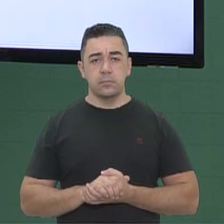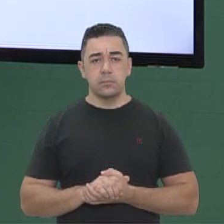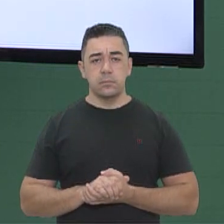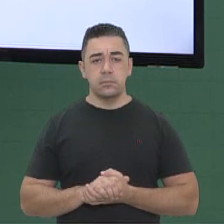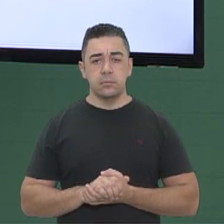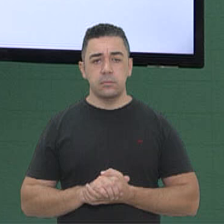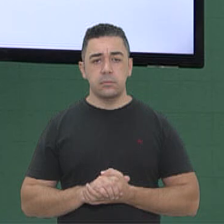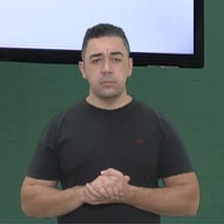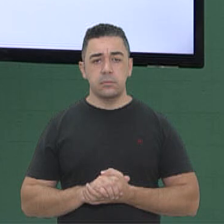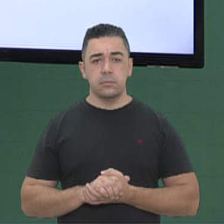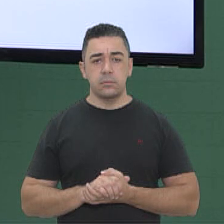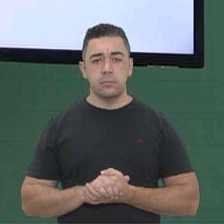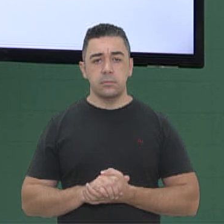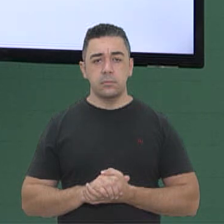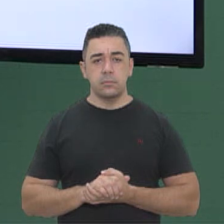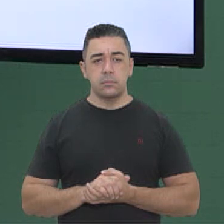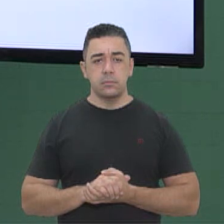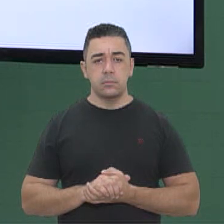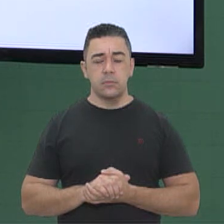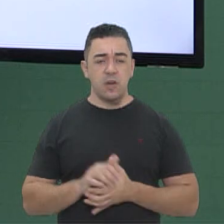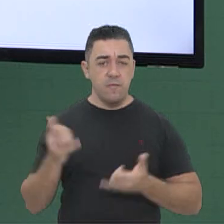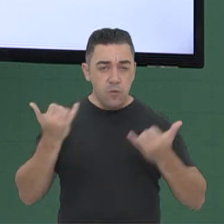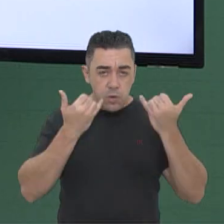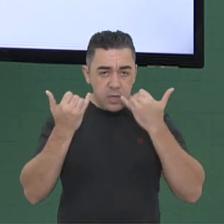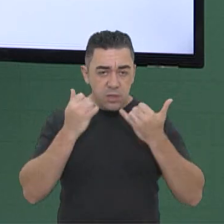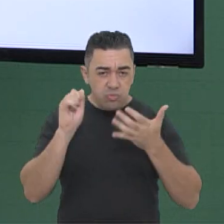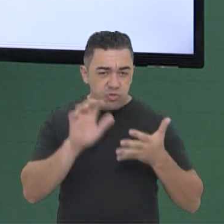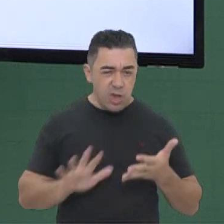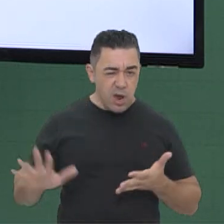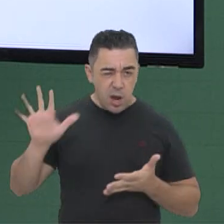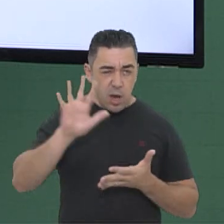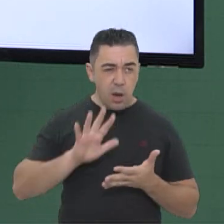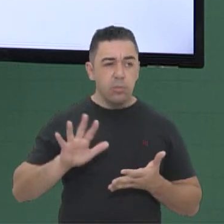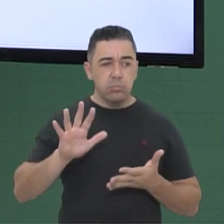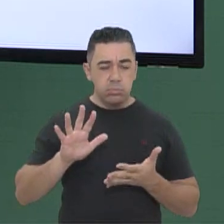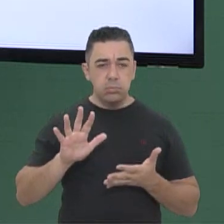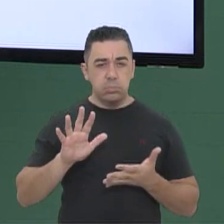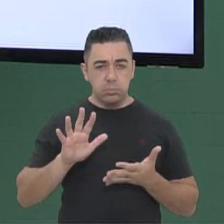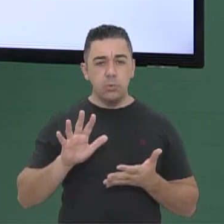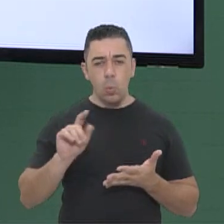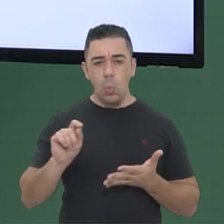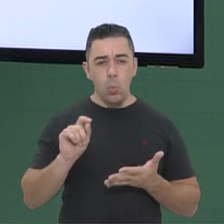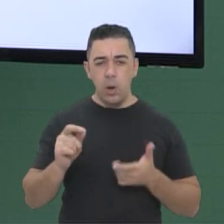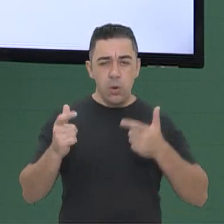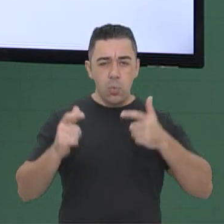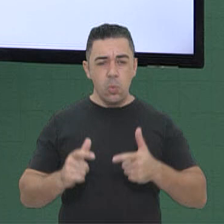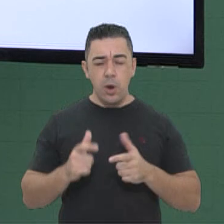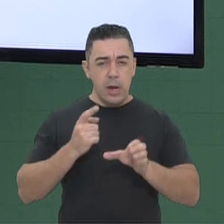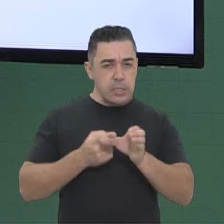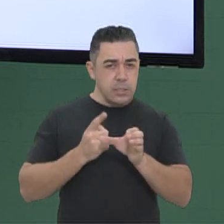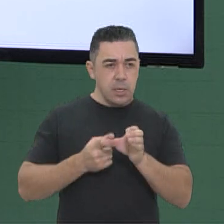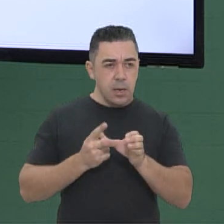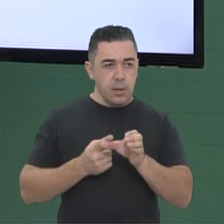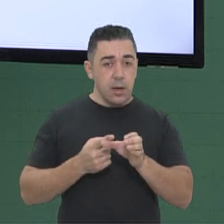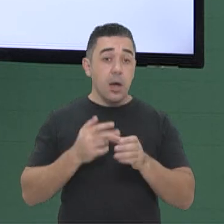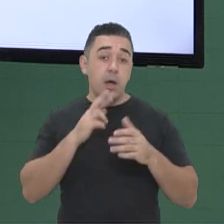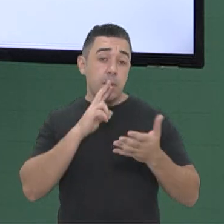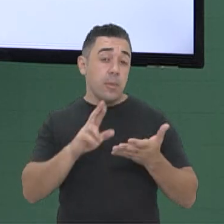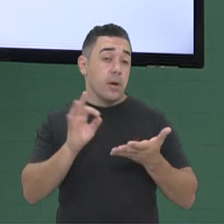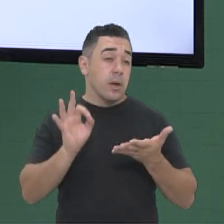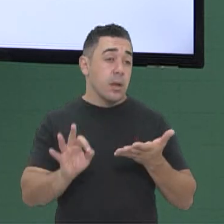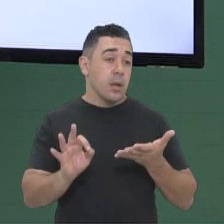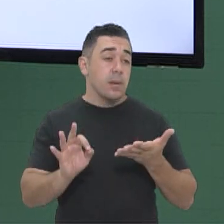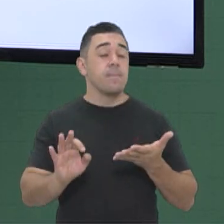general, informações no geral a respeito desta cidade. Qual seria a